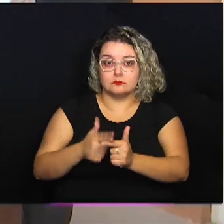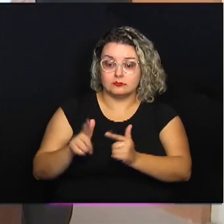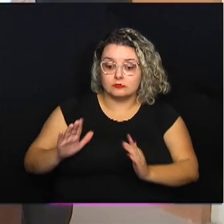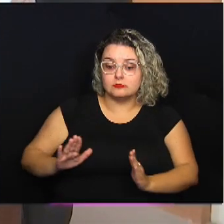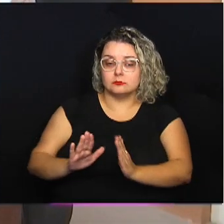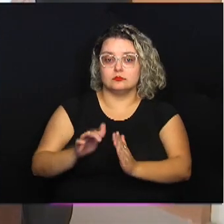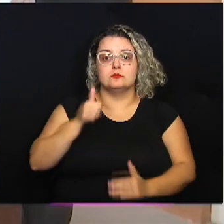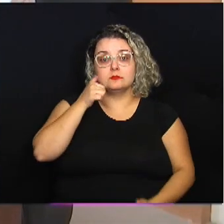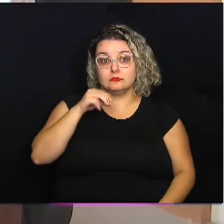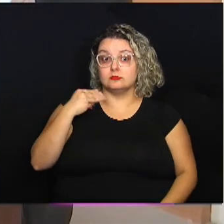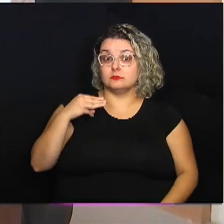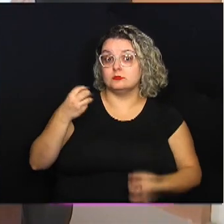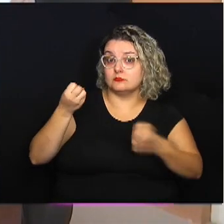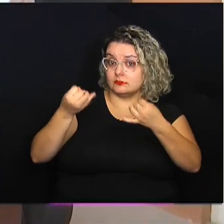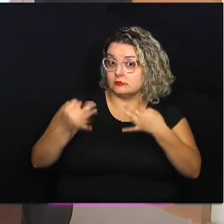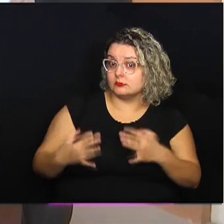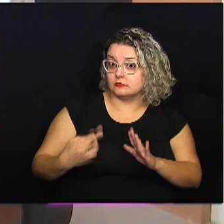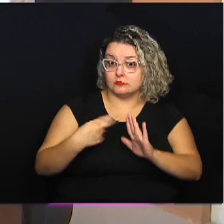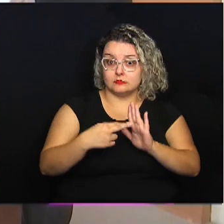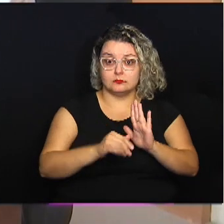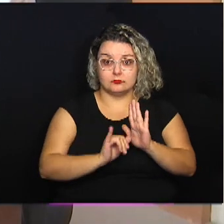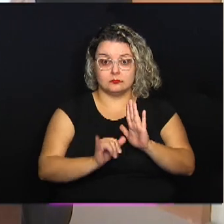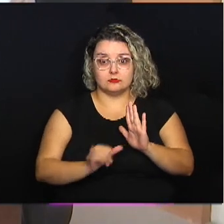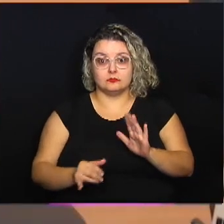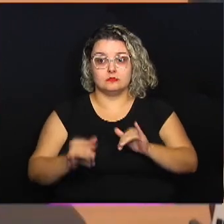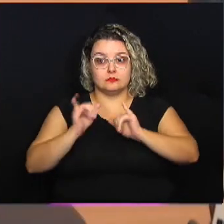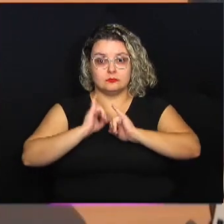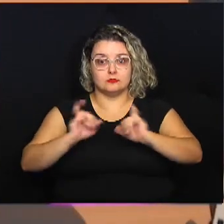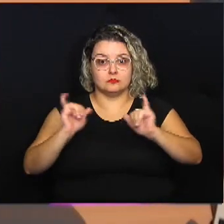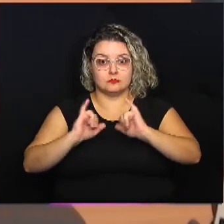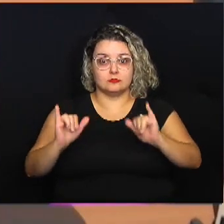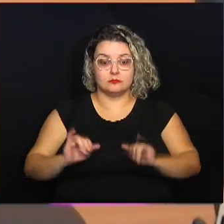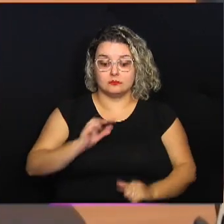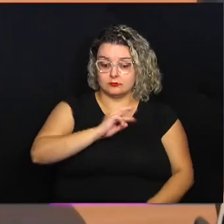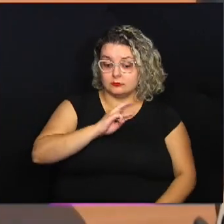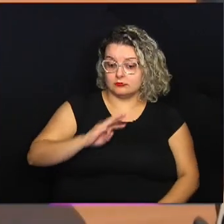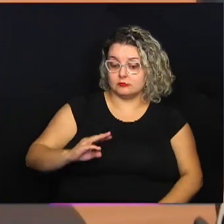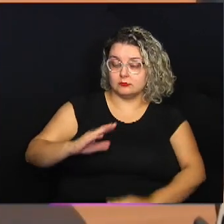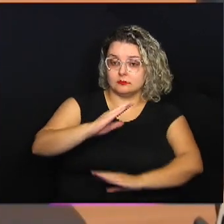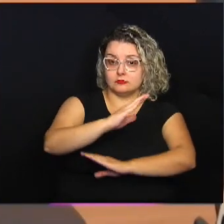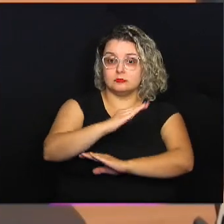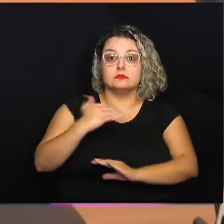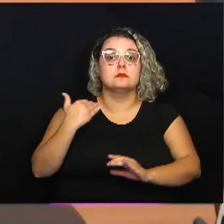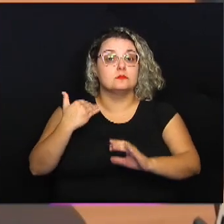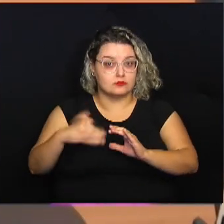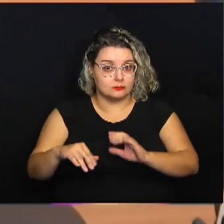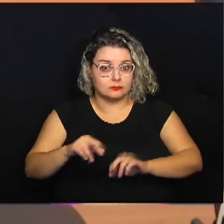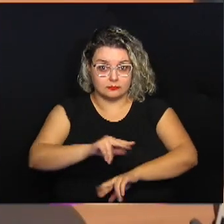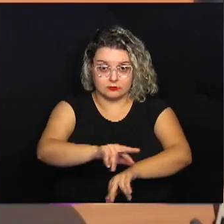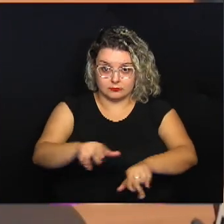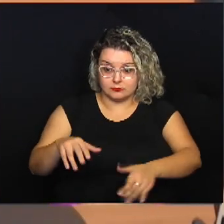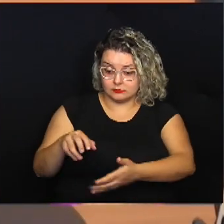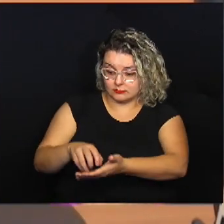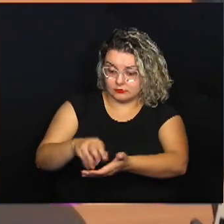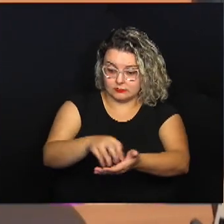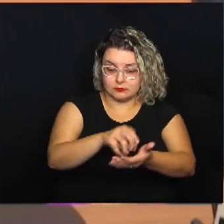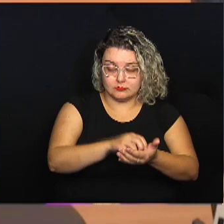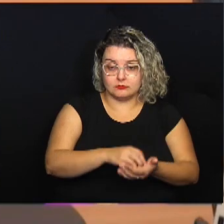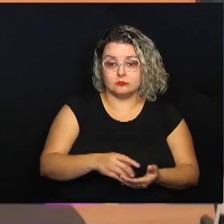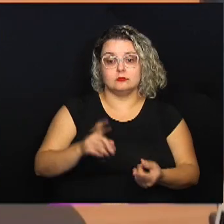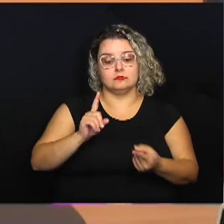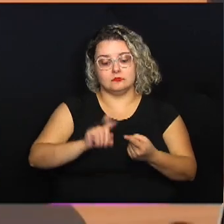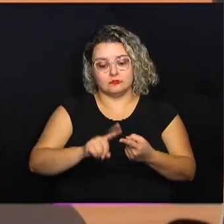Mariana esclarece que o relatório deve ser publicado no site da Câmara e enviado para diversos órgãos, entre eles